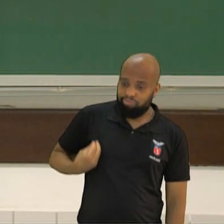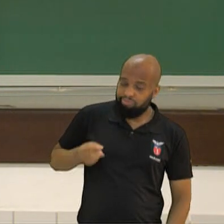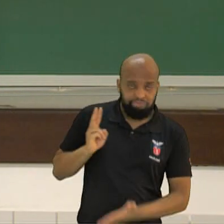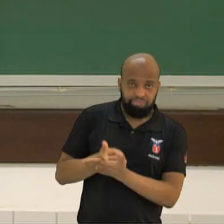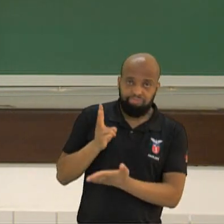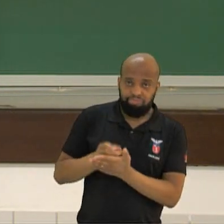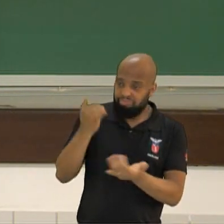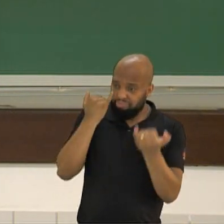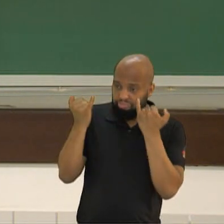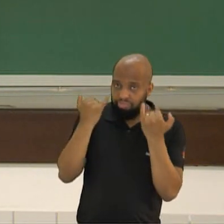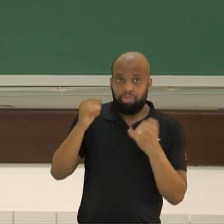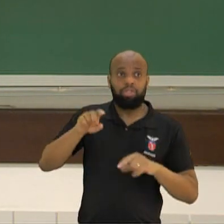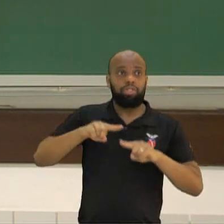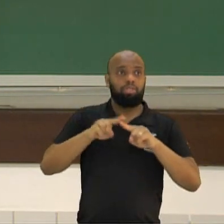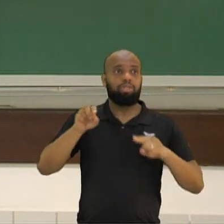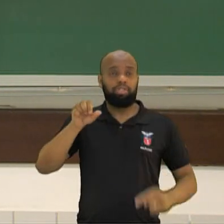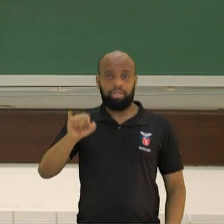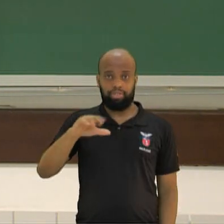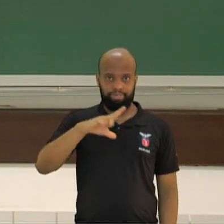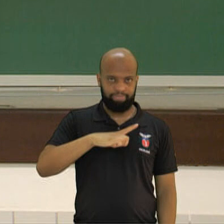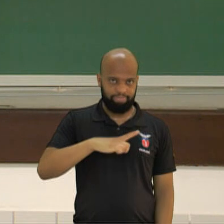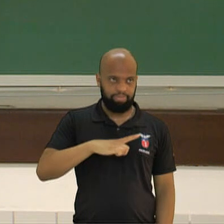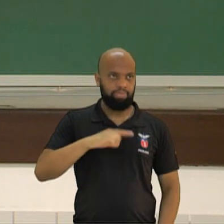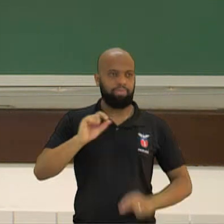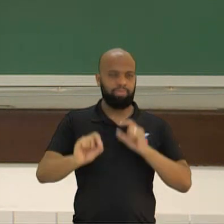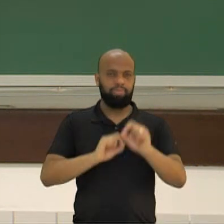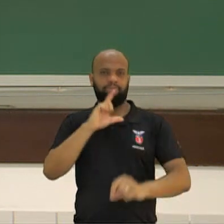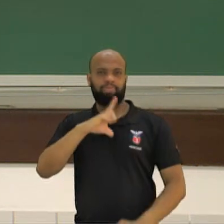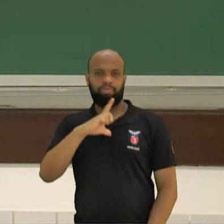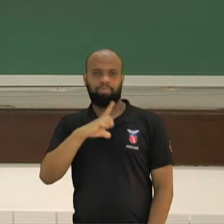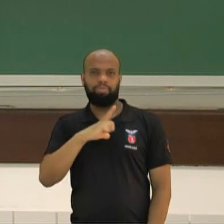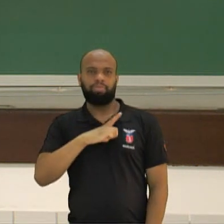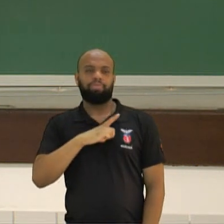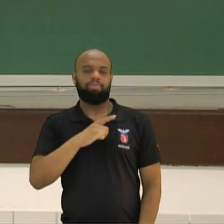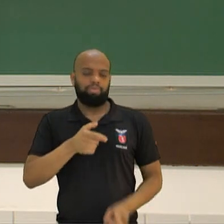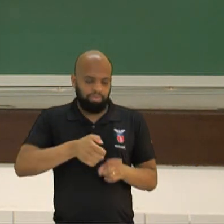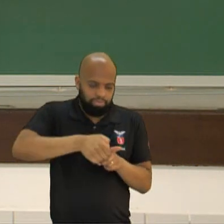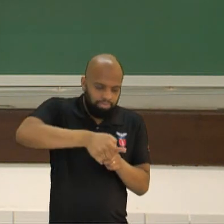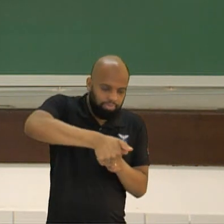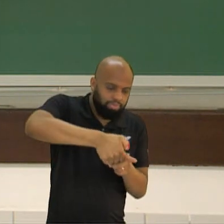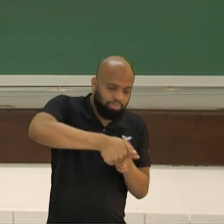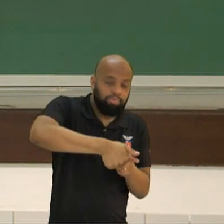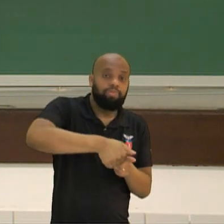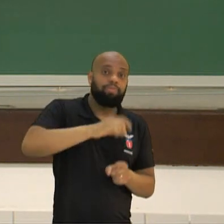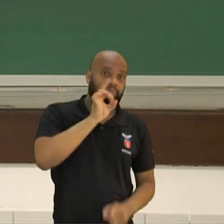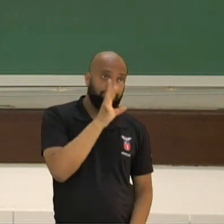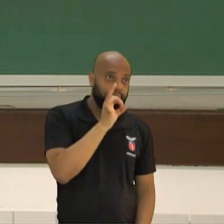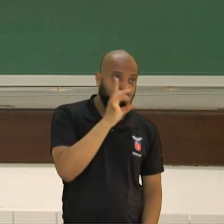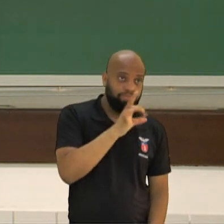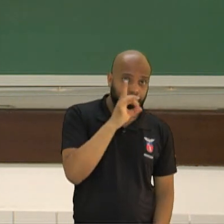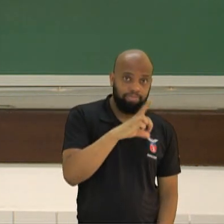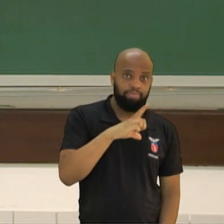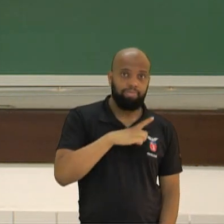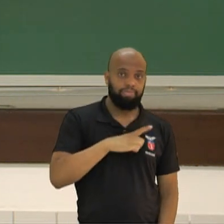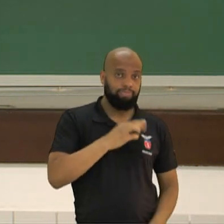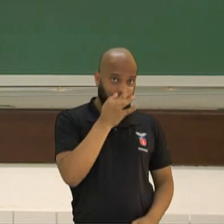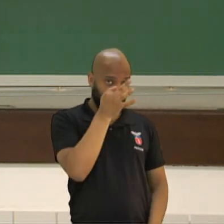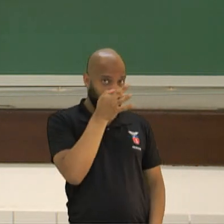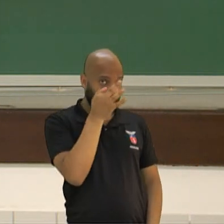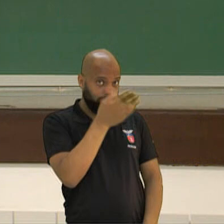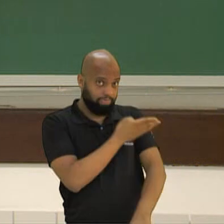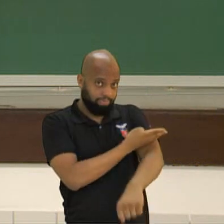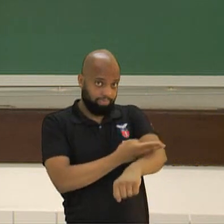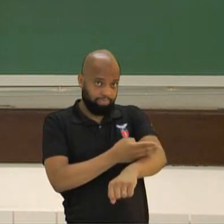lugar. Se ele pegasse aquela ervilha que produzia semente verde, planta branca, de cor branca e